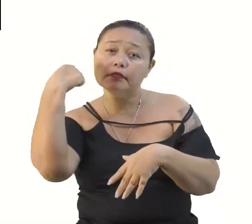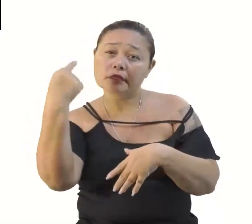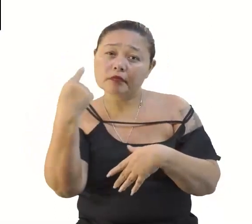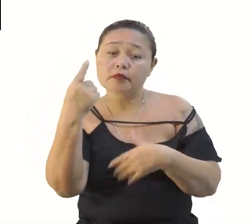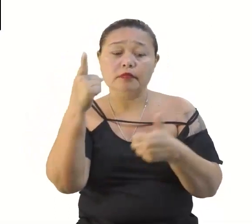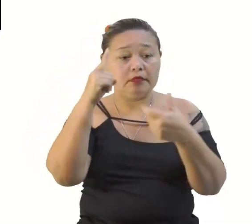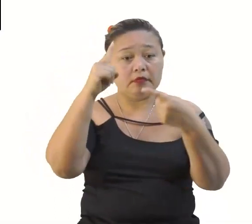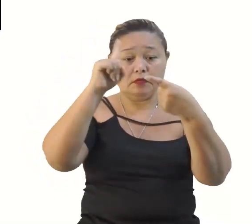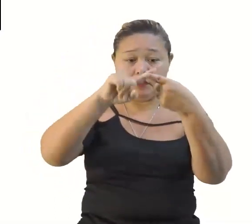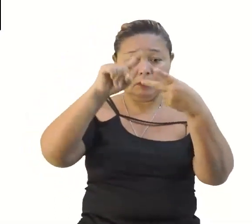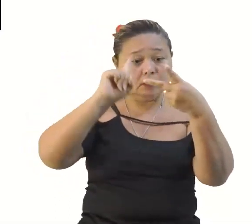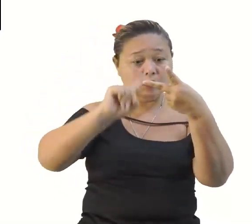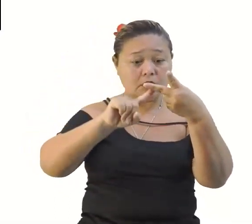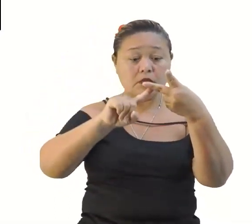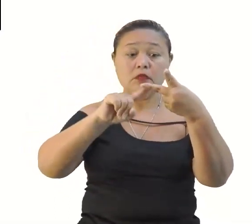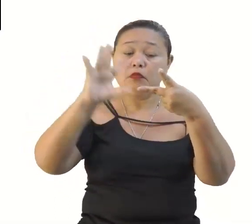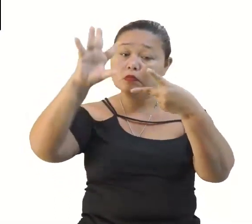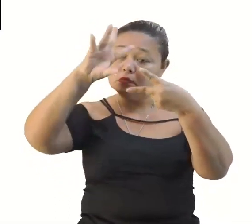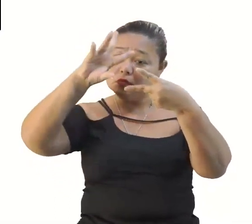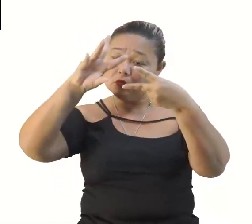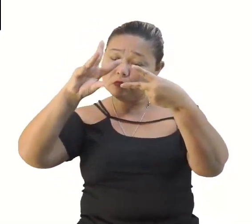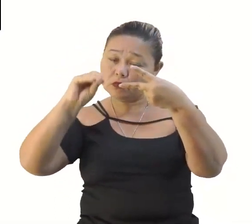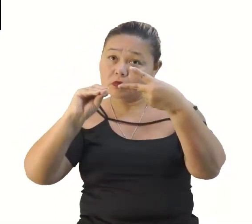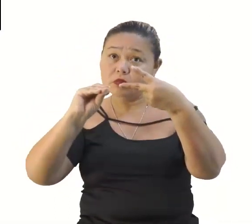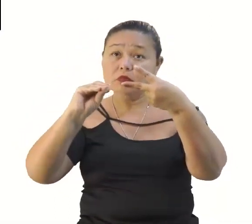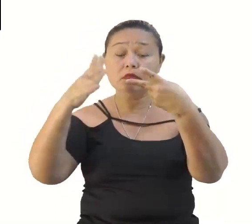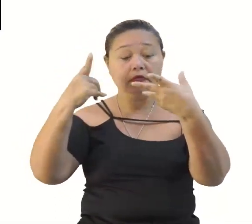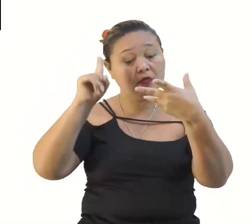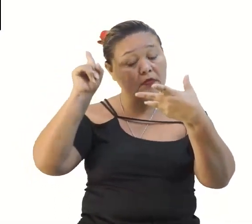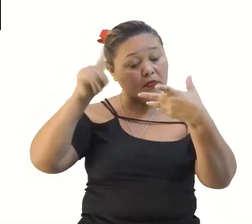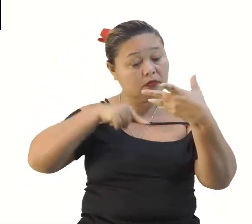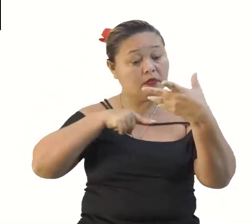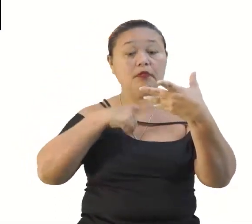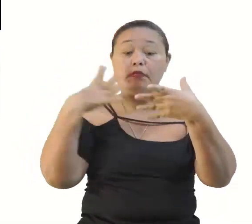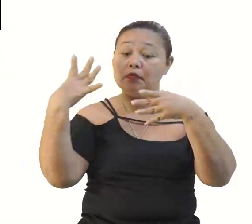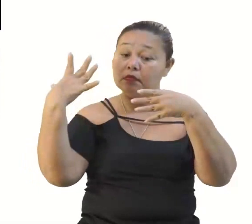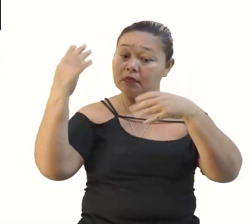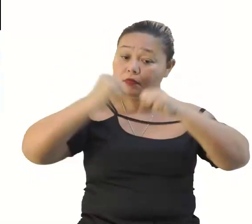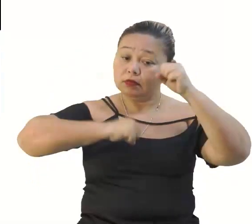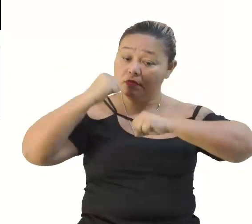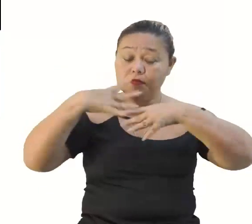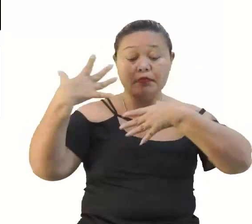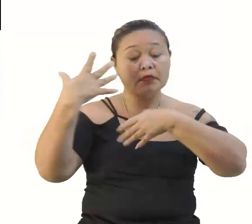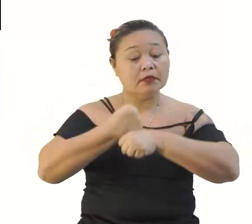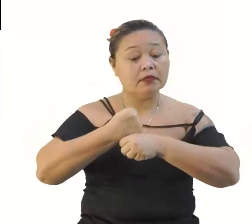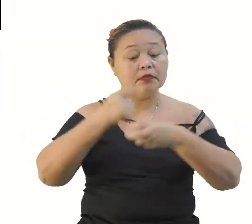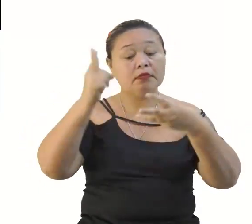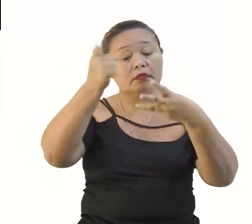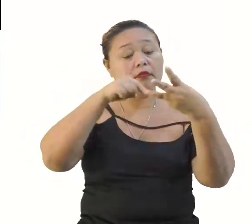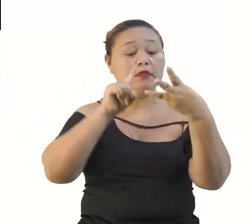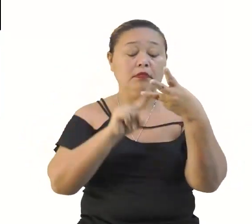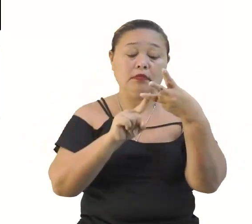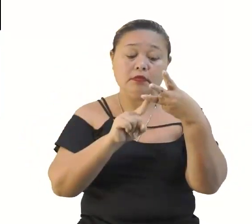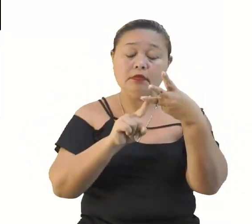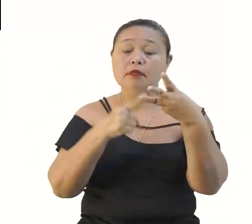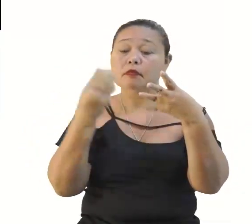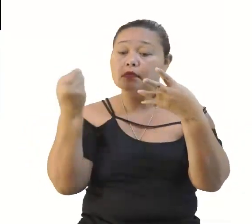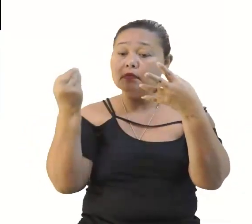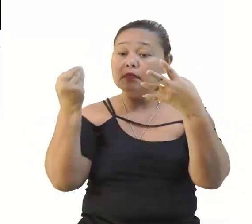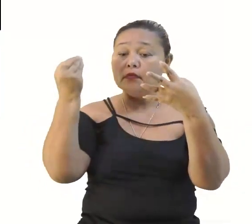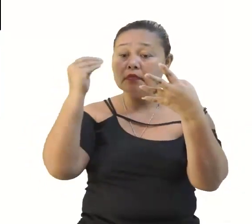e 2 se resume à nossa máquina de calcular. no terceiro passo, marcar,